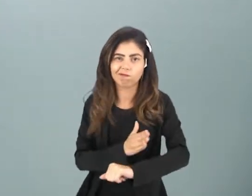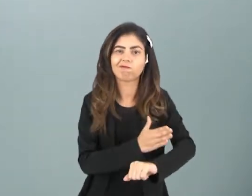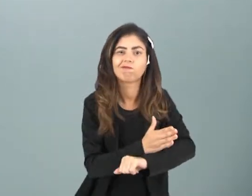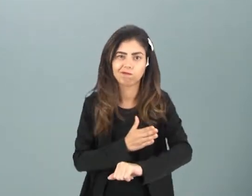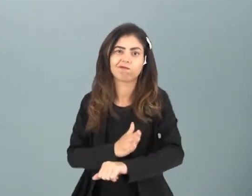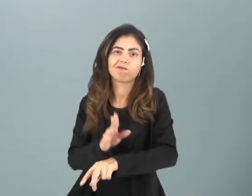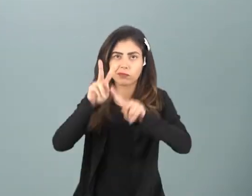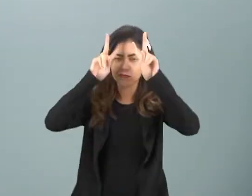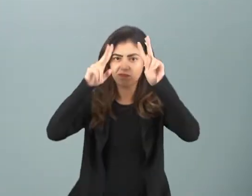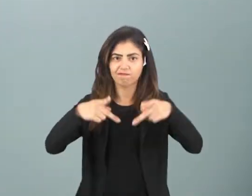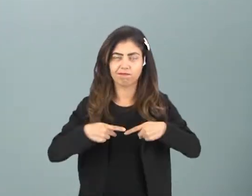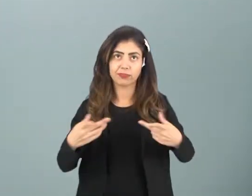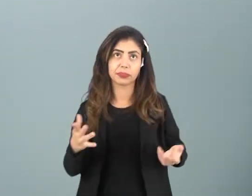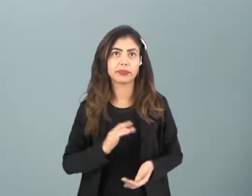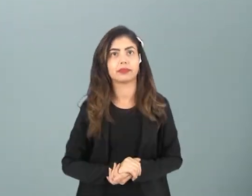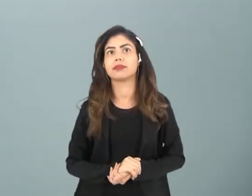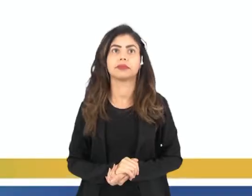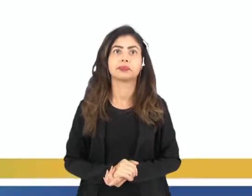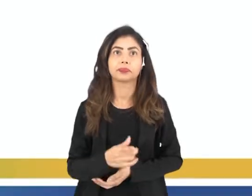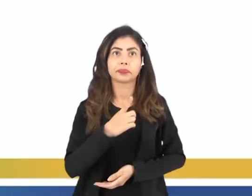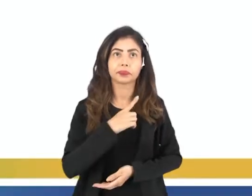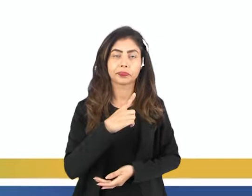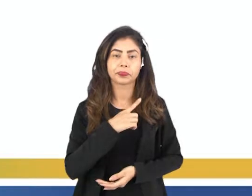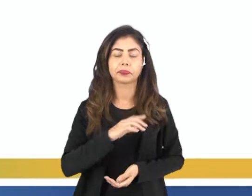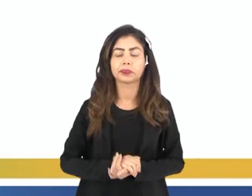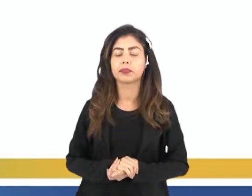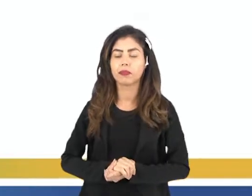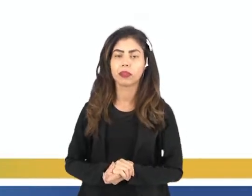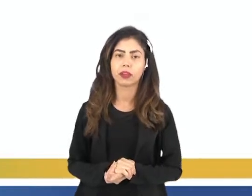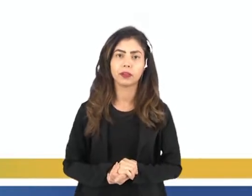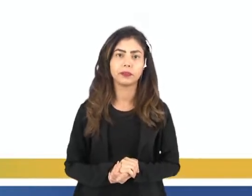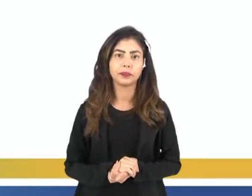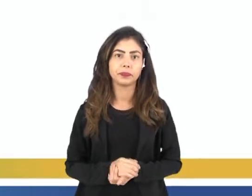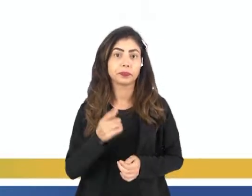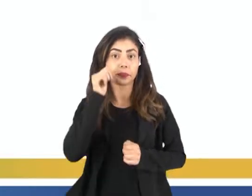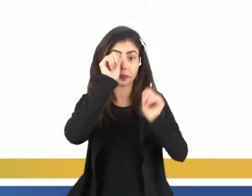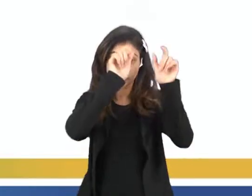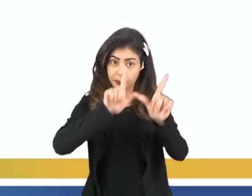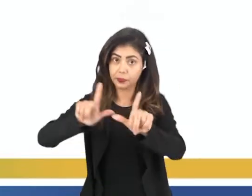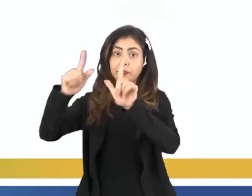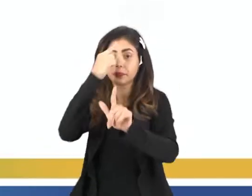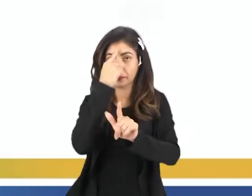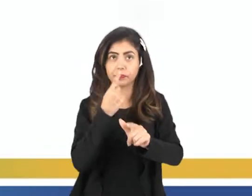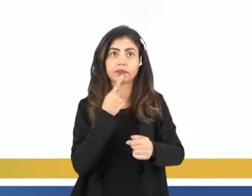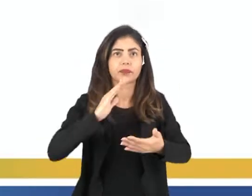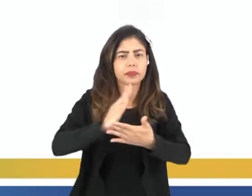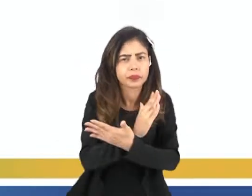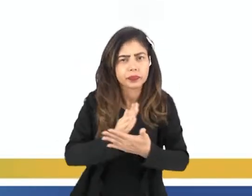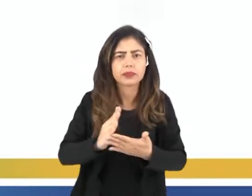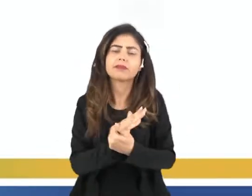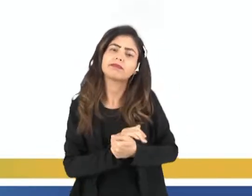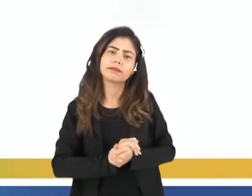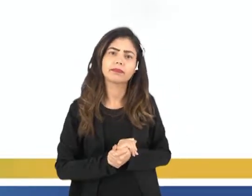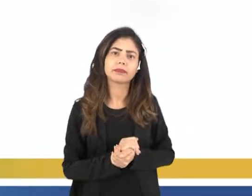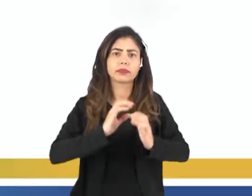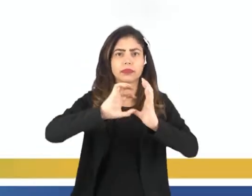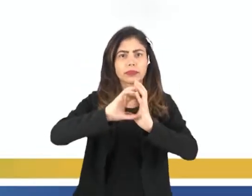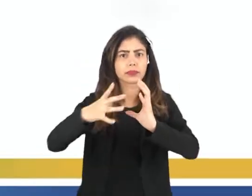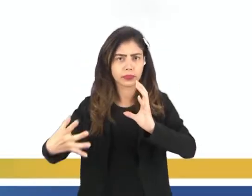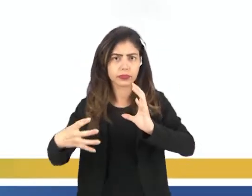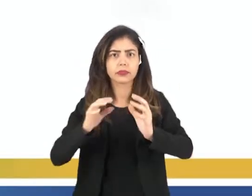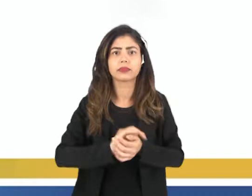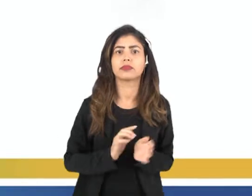interferência humana. E aí nós temos uma imagem para ilustrar de algumas espécies que já